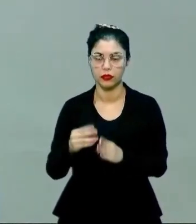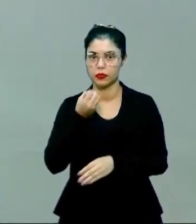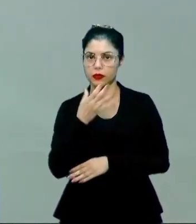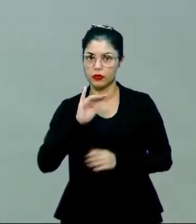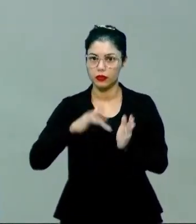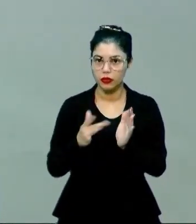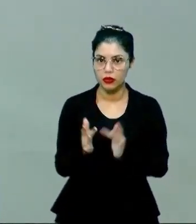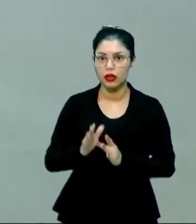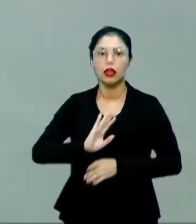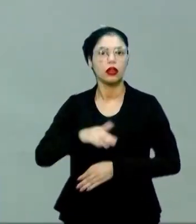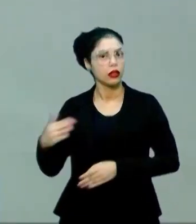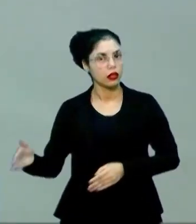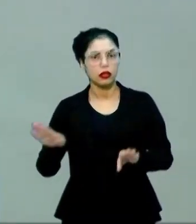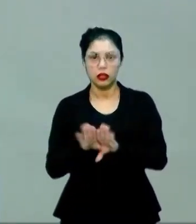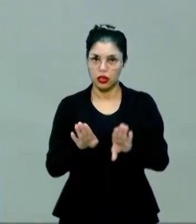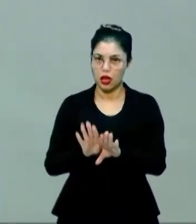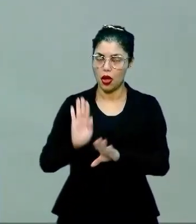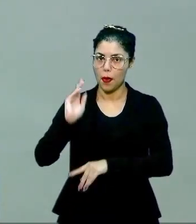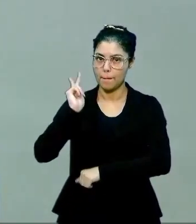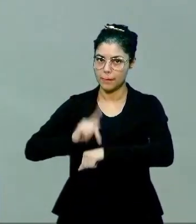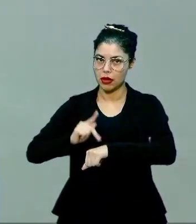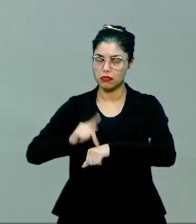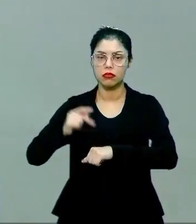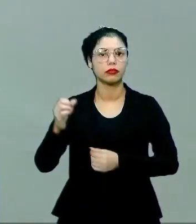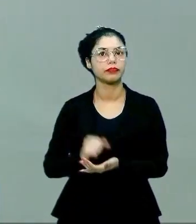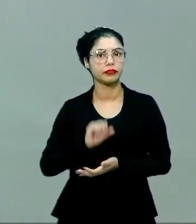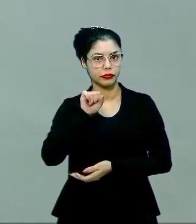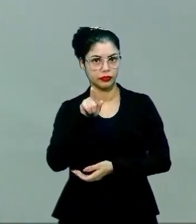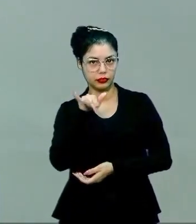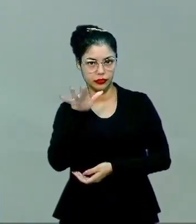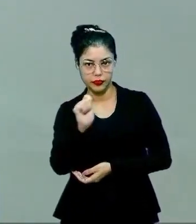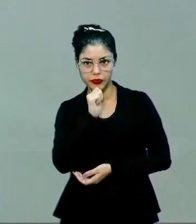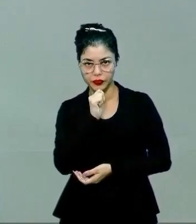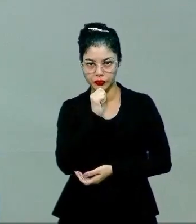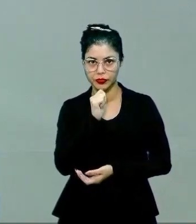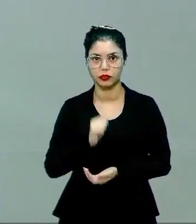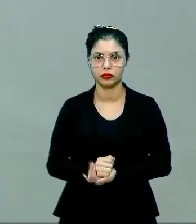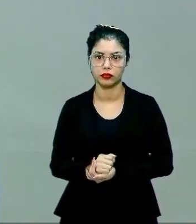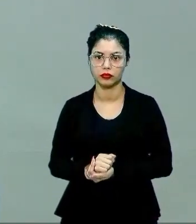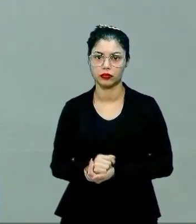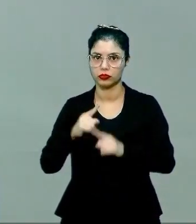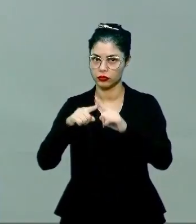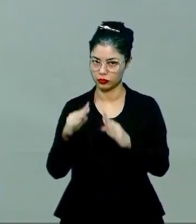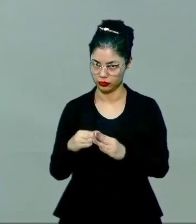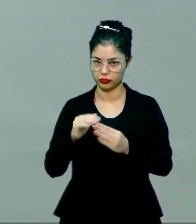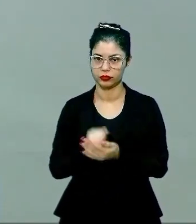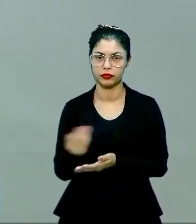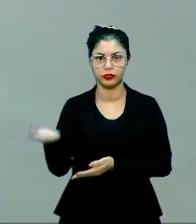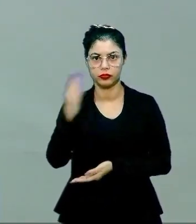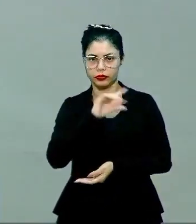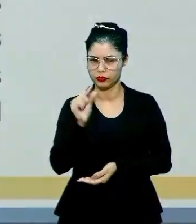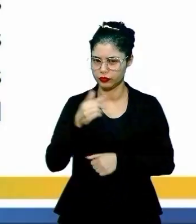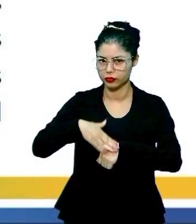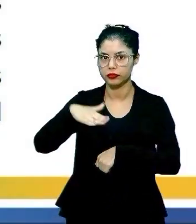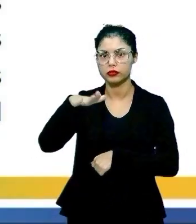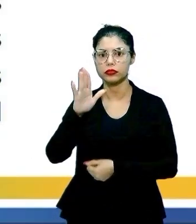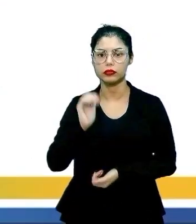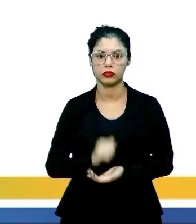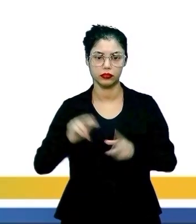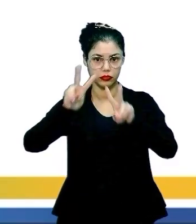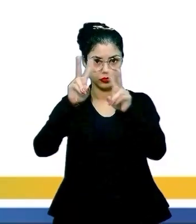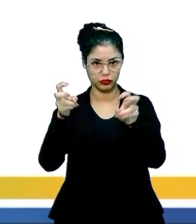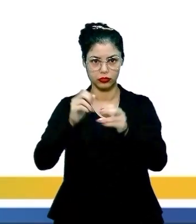Jesus de Matosinhos, quanto as esculturas em pedra-sabão dessa igreja. Vamos lá um pouquinho mais